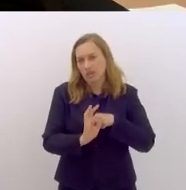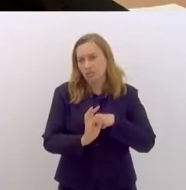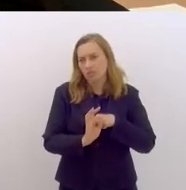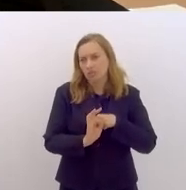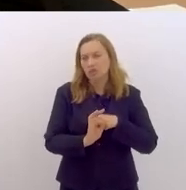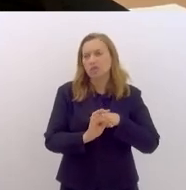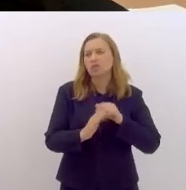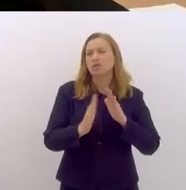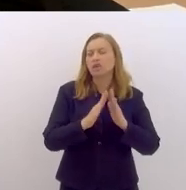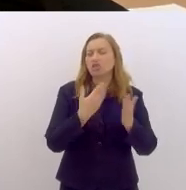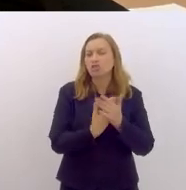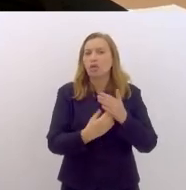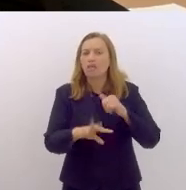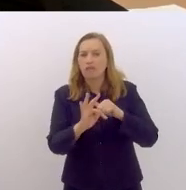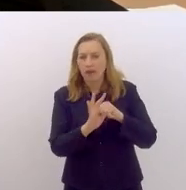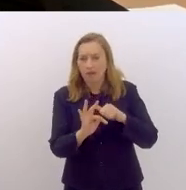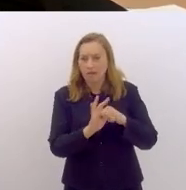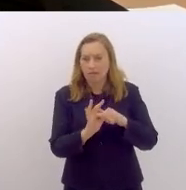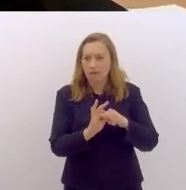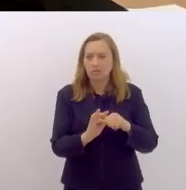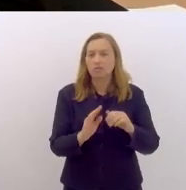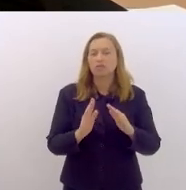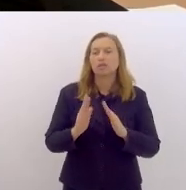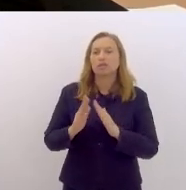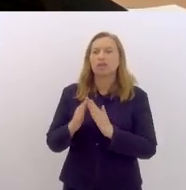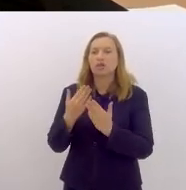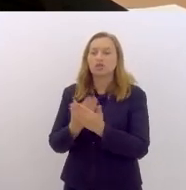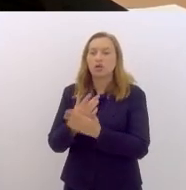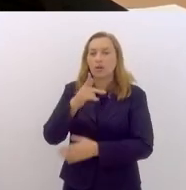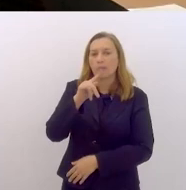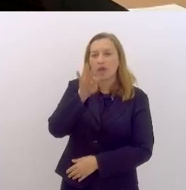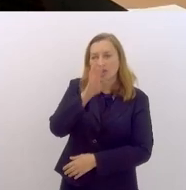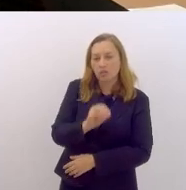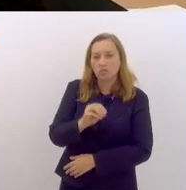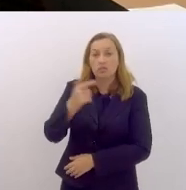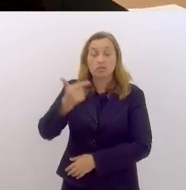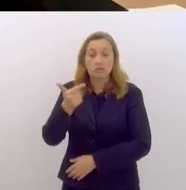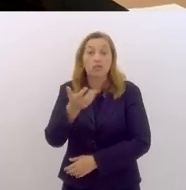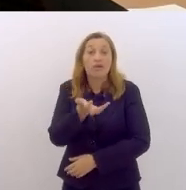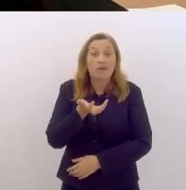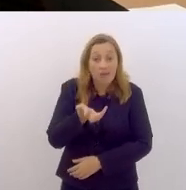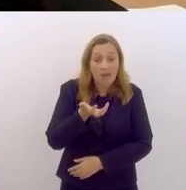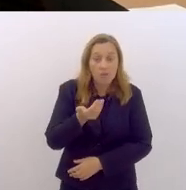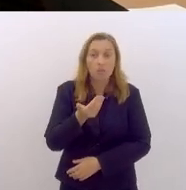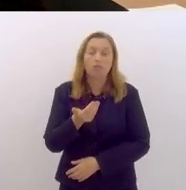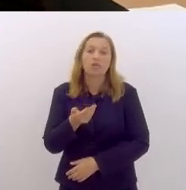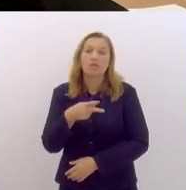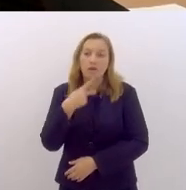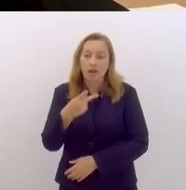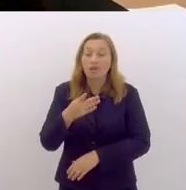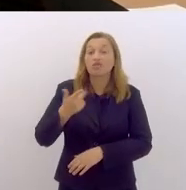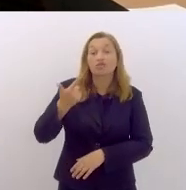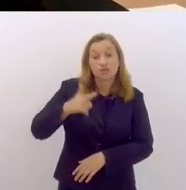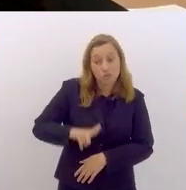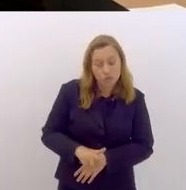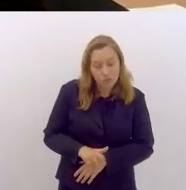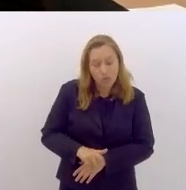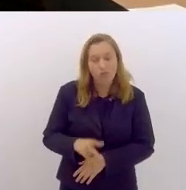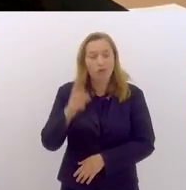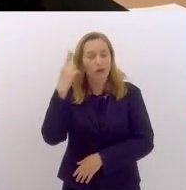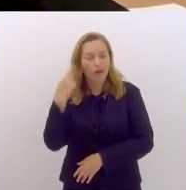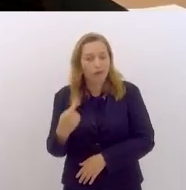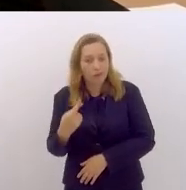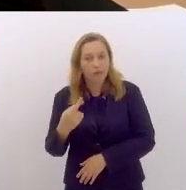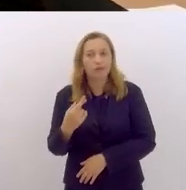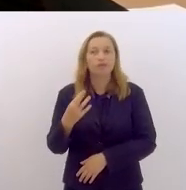da FAETEC e do Colégio Pedro II. Quero ressaltar que, mais uma vez, Renata, Rejane